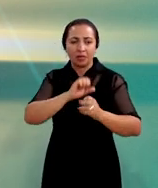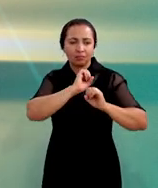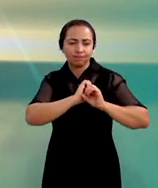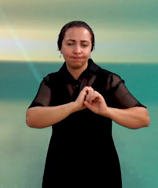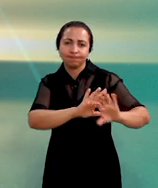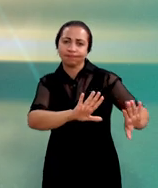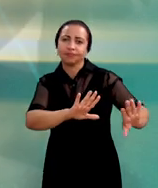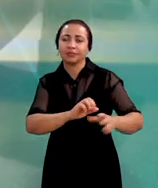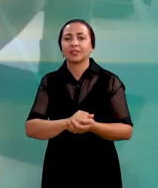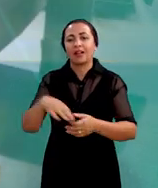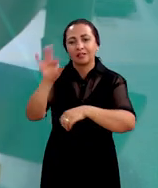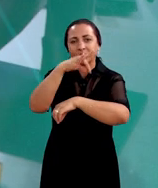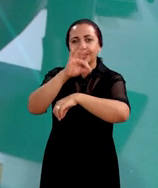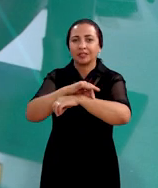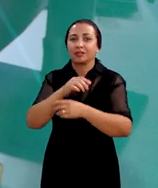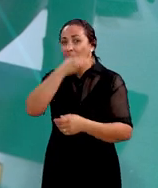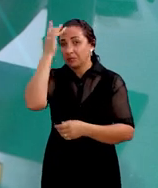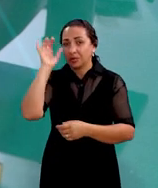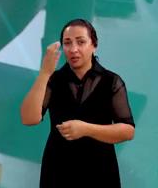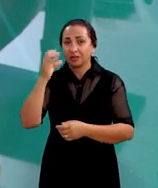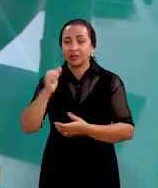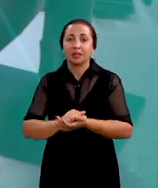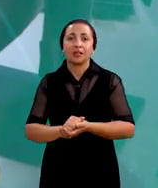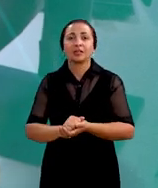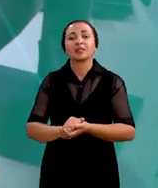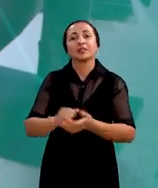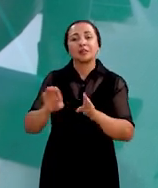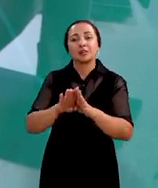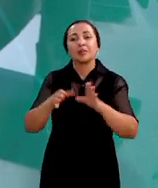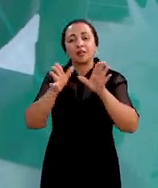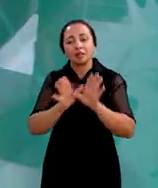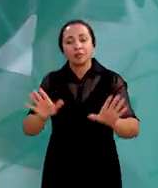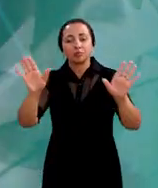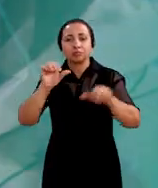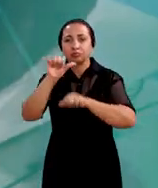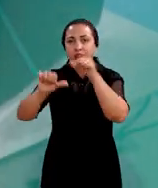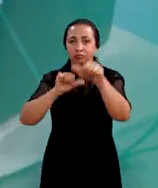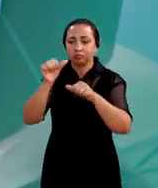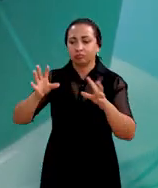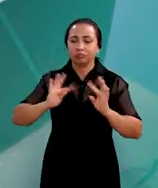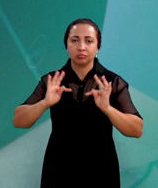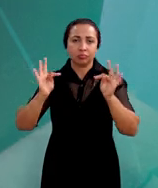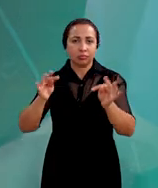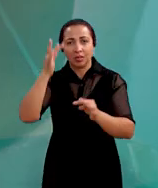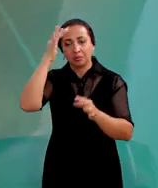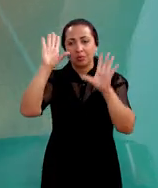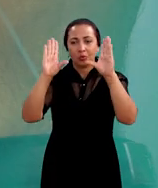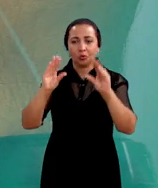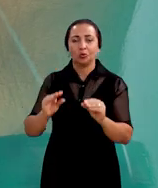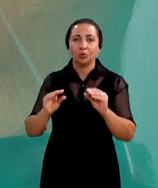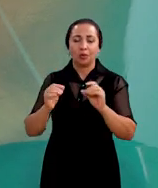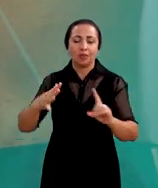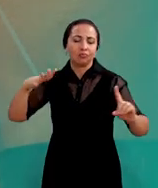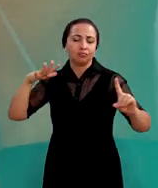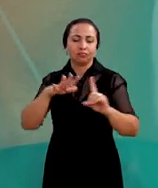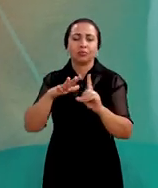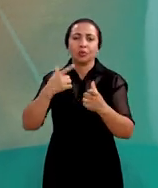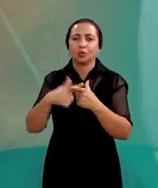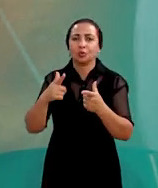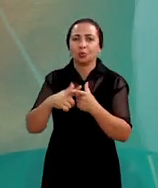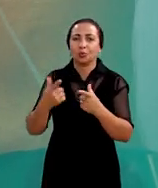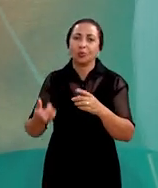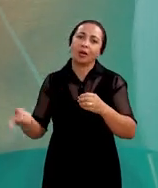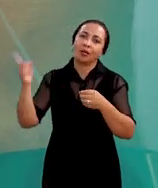para repelir insetos. Cientistas da Universidade Federal do Ceará desenvolvem tecnologias para reduzir os impactos de